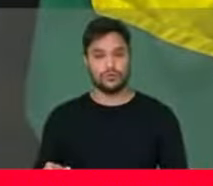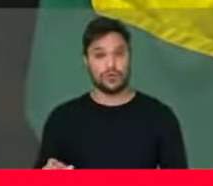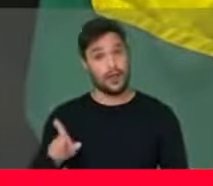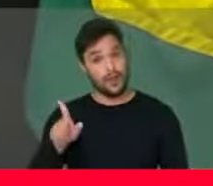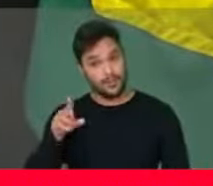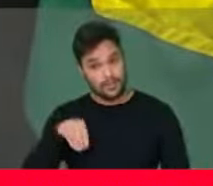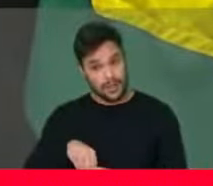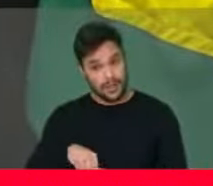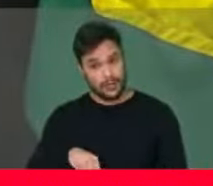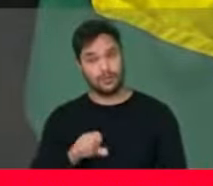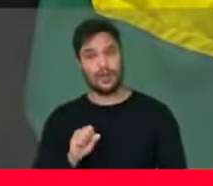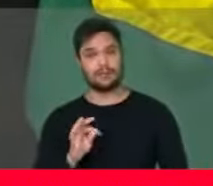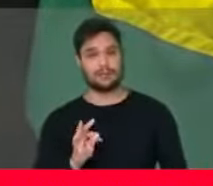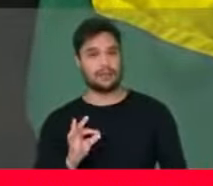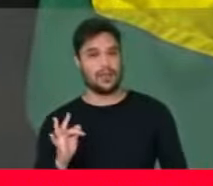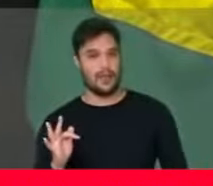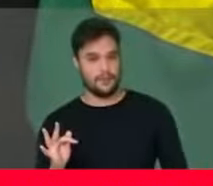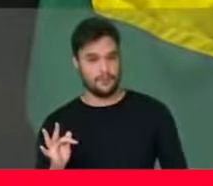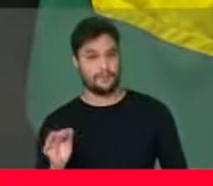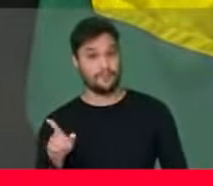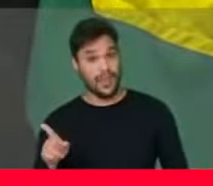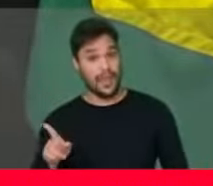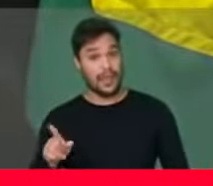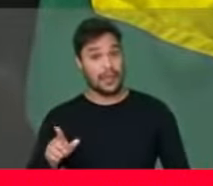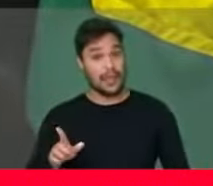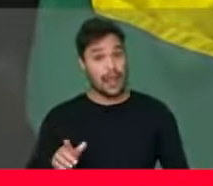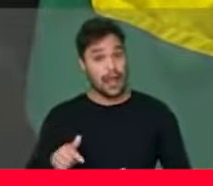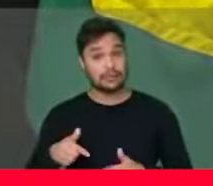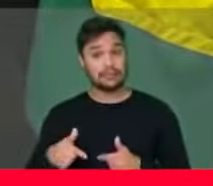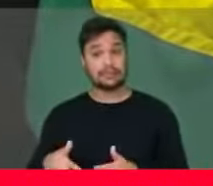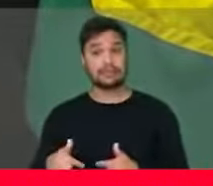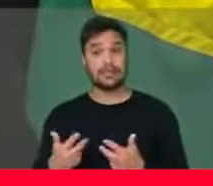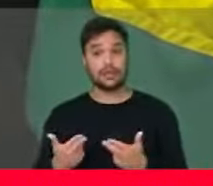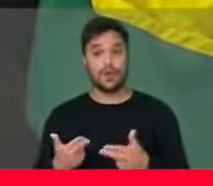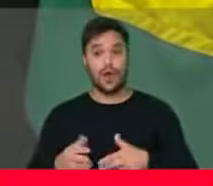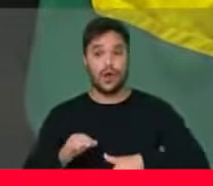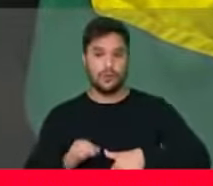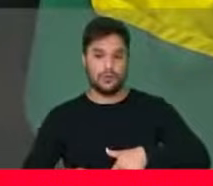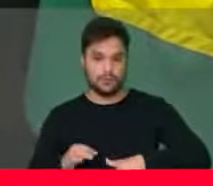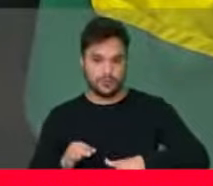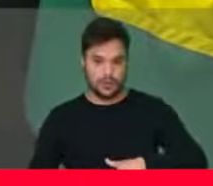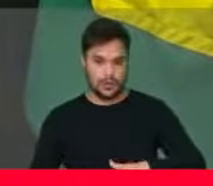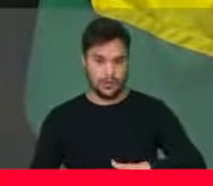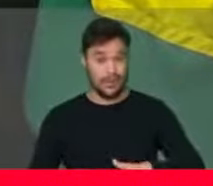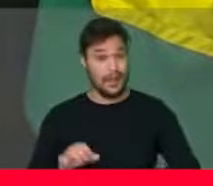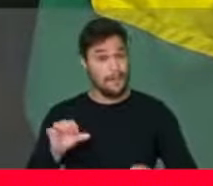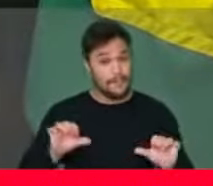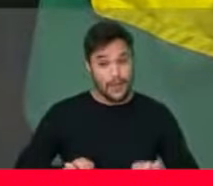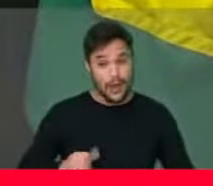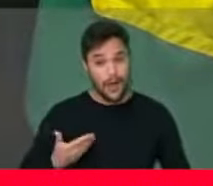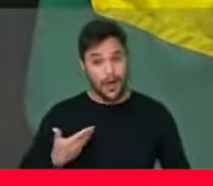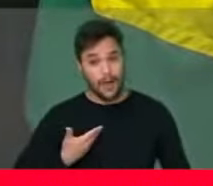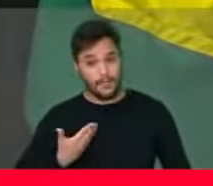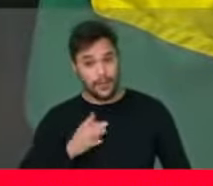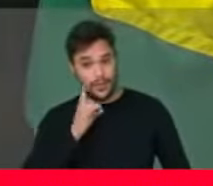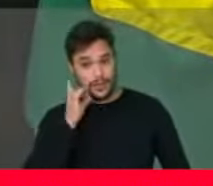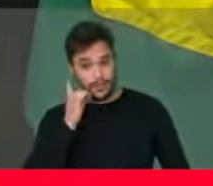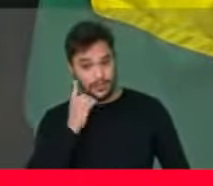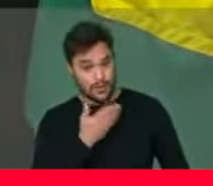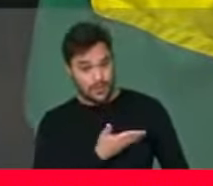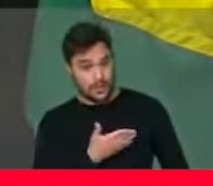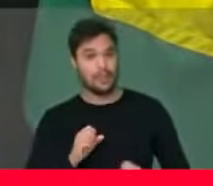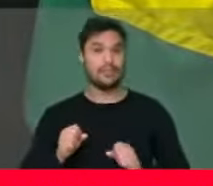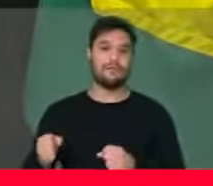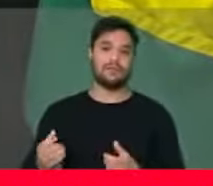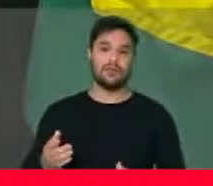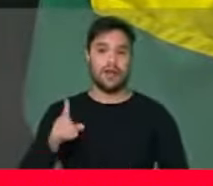Supremo Tribunal Federal agindo como se magistrado fosse. E pior, colegas aqui... o defendendo. Agora